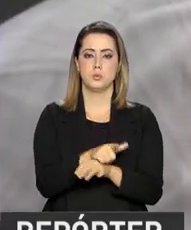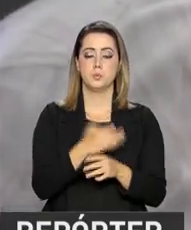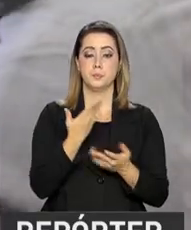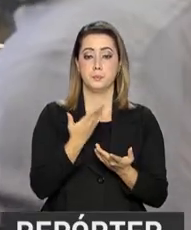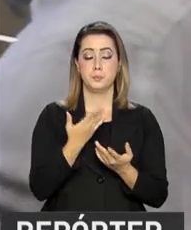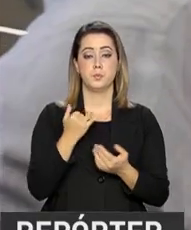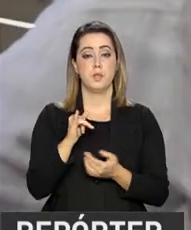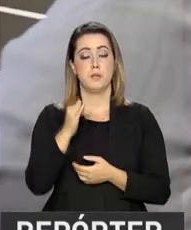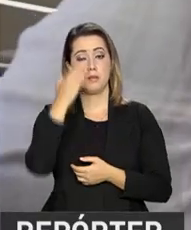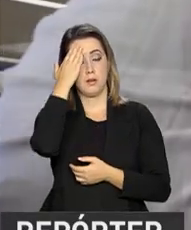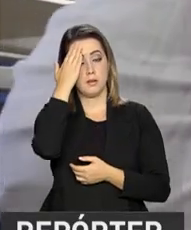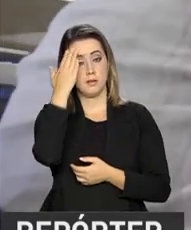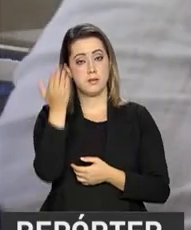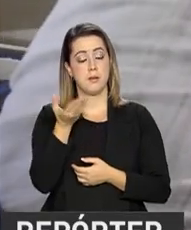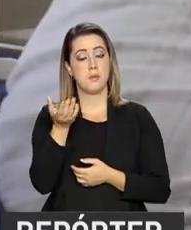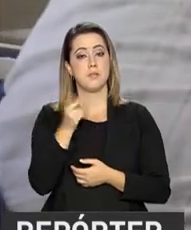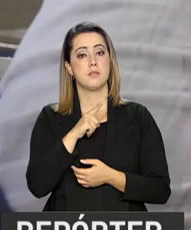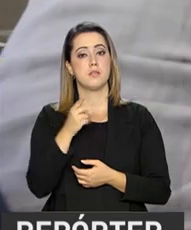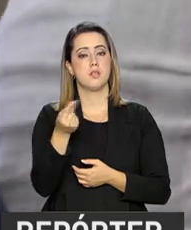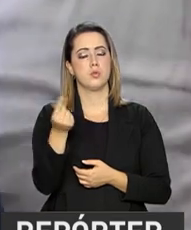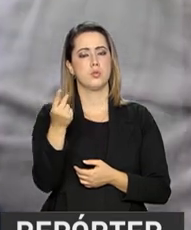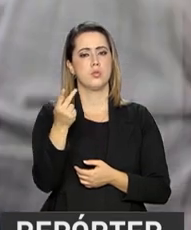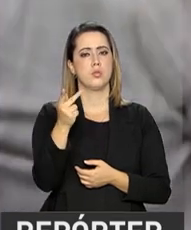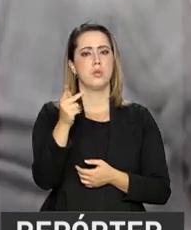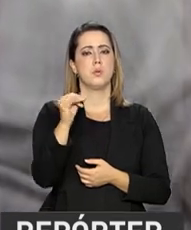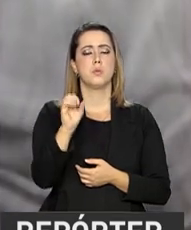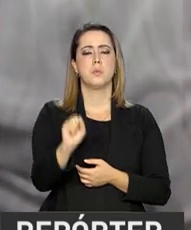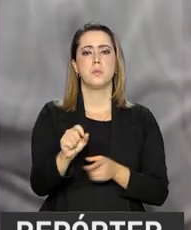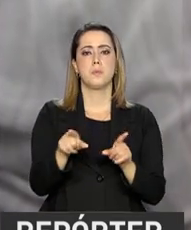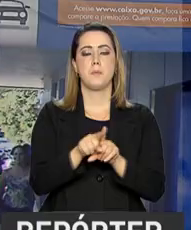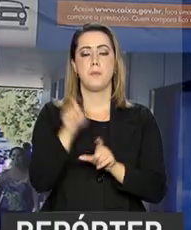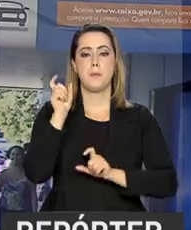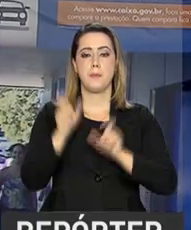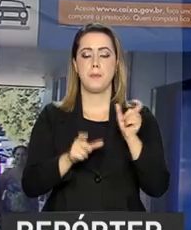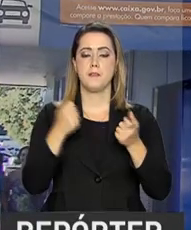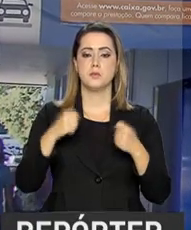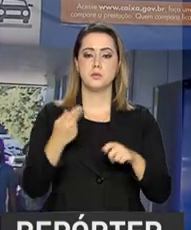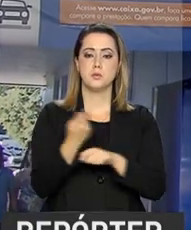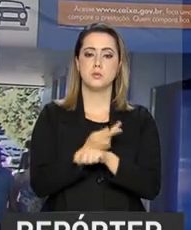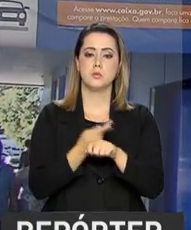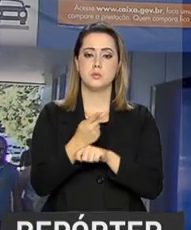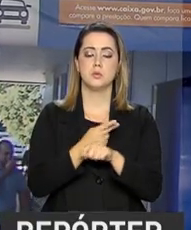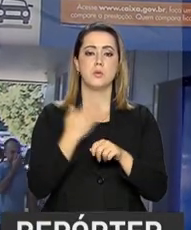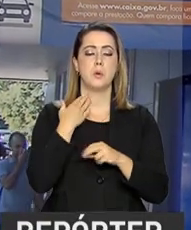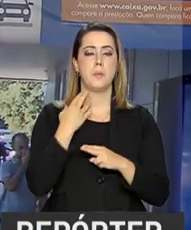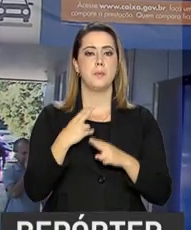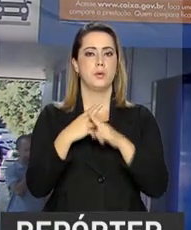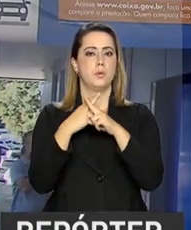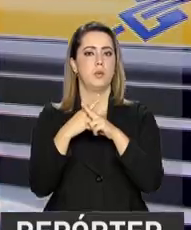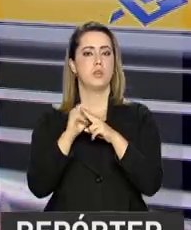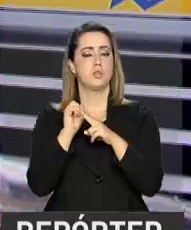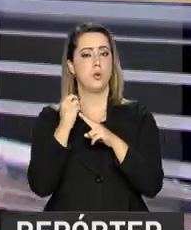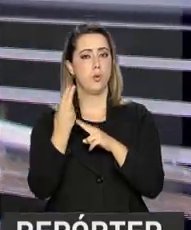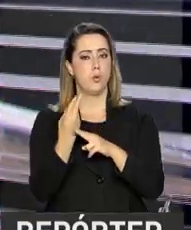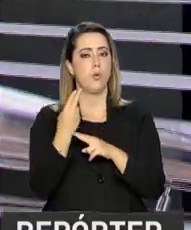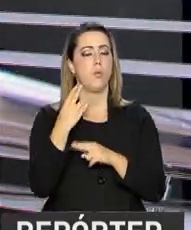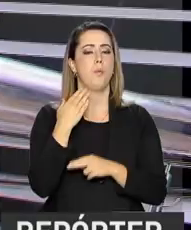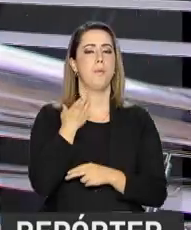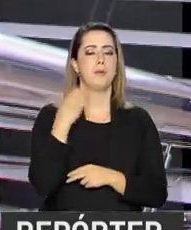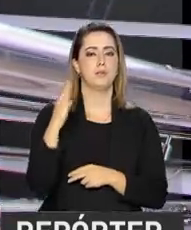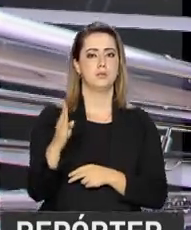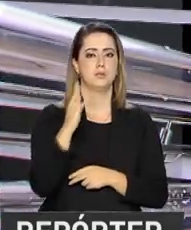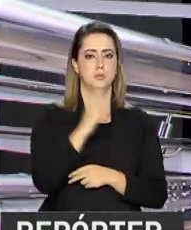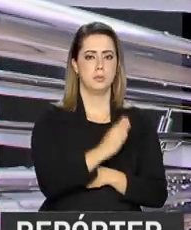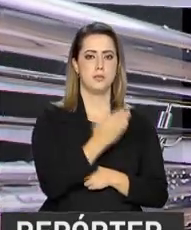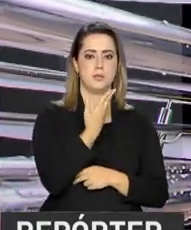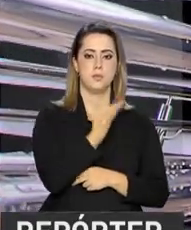Para saber se tem saldo no PIS/PASEP, os trabalhadores da iniciativa privada devem procurar a Caixa Econômica Federal e os servidores